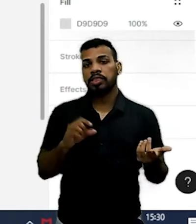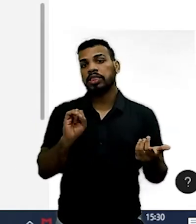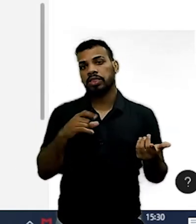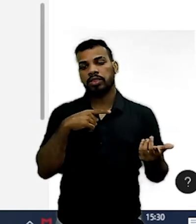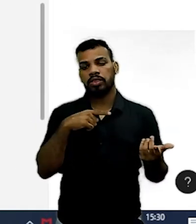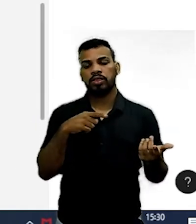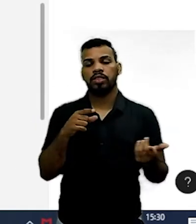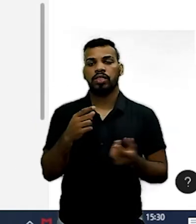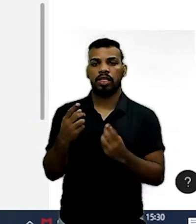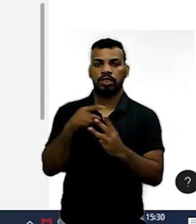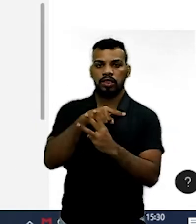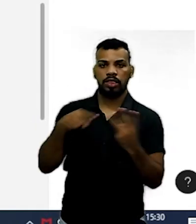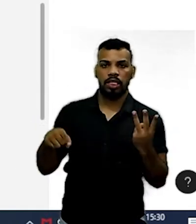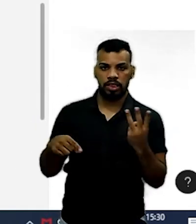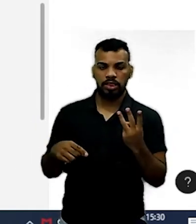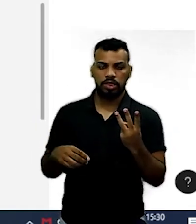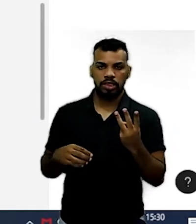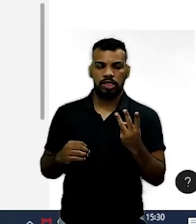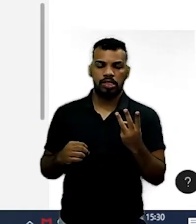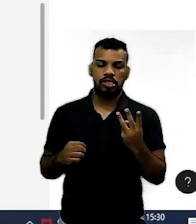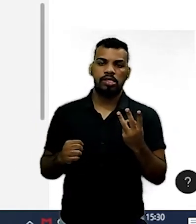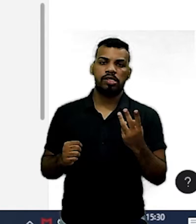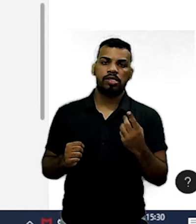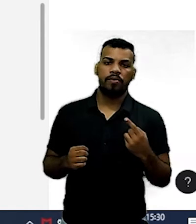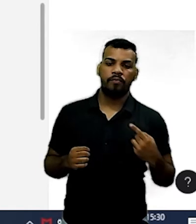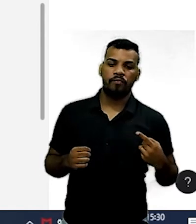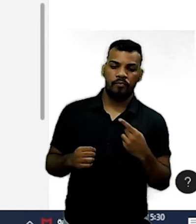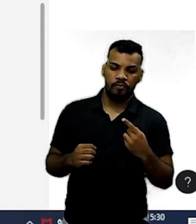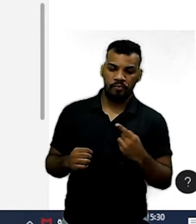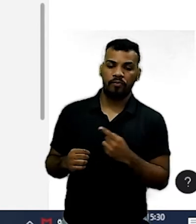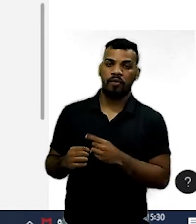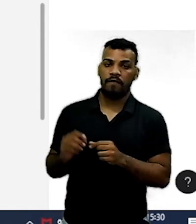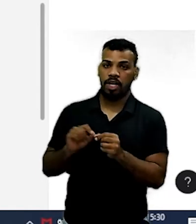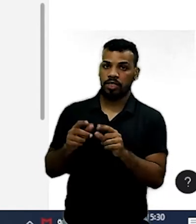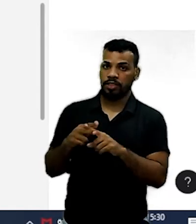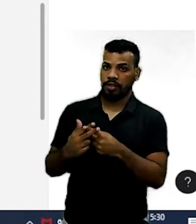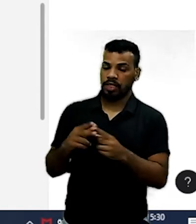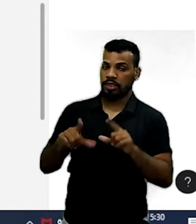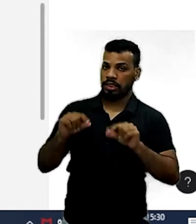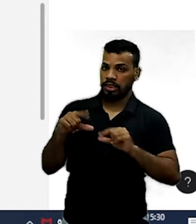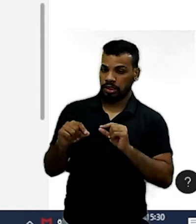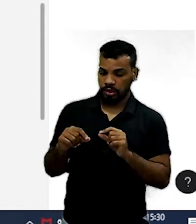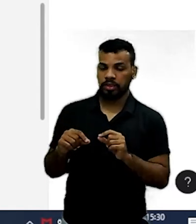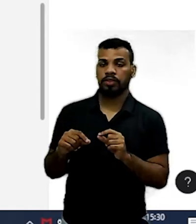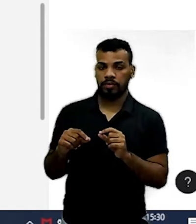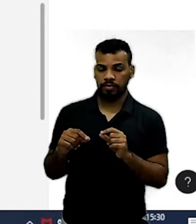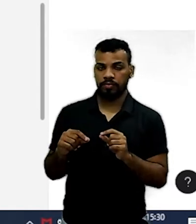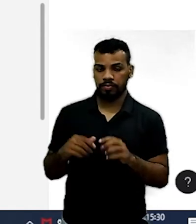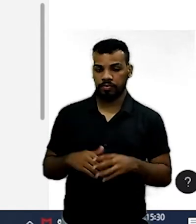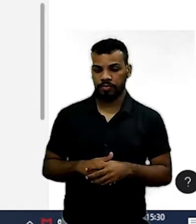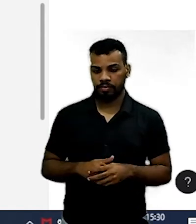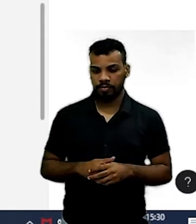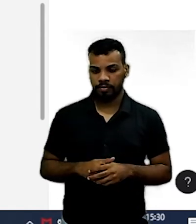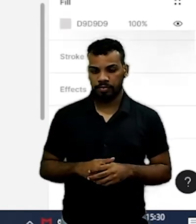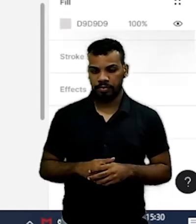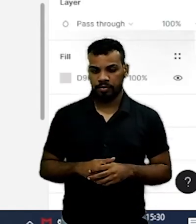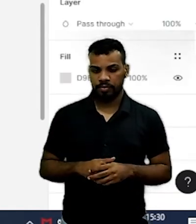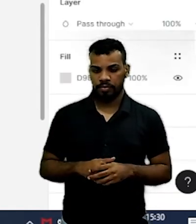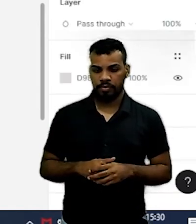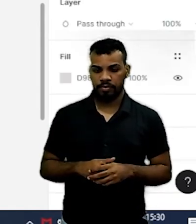3 elementos, eu venho aqui com a minha ferramenta de seleção, a setinha,